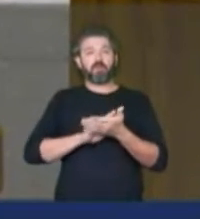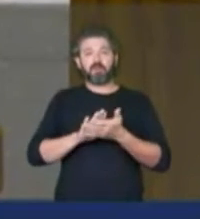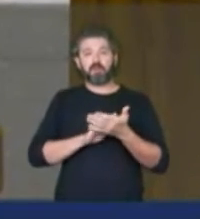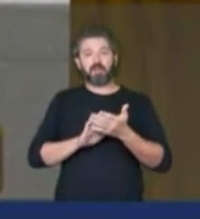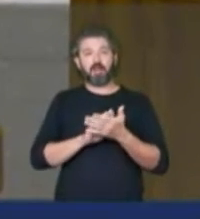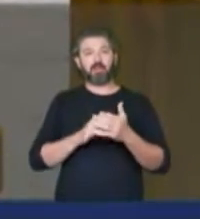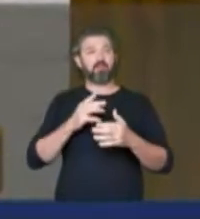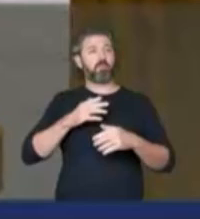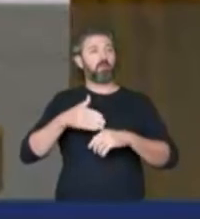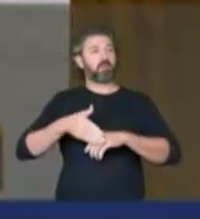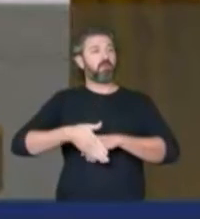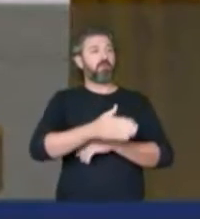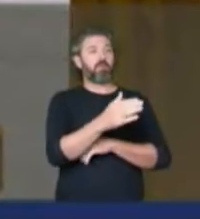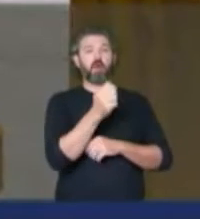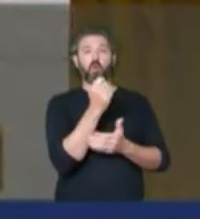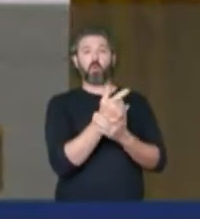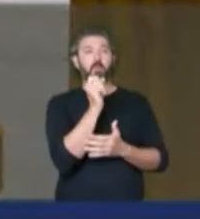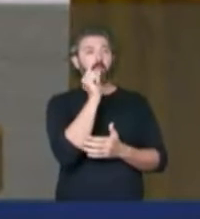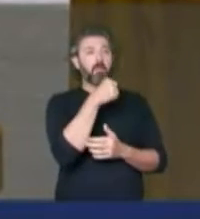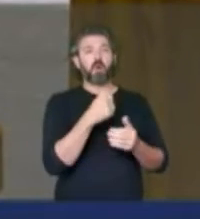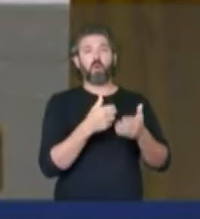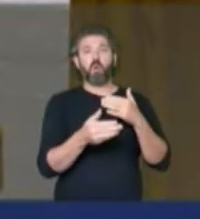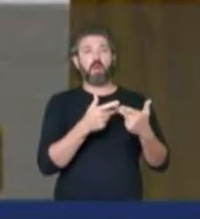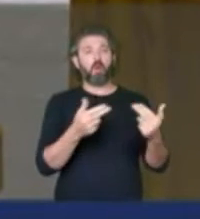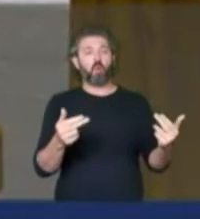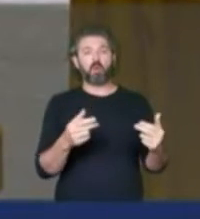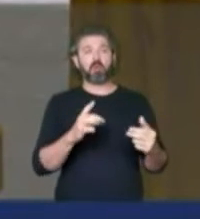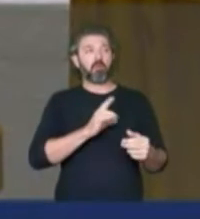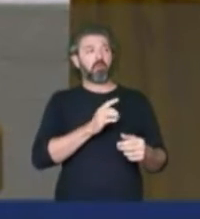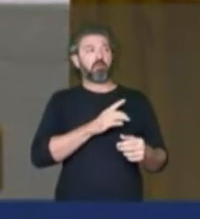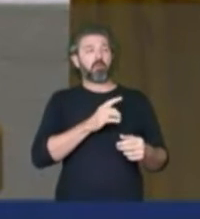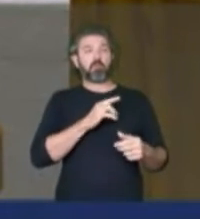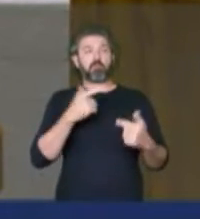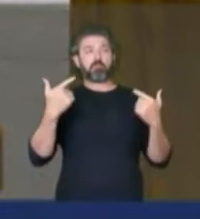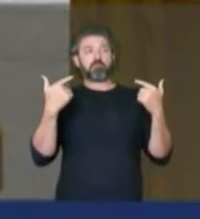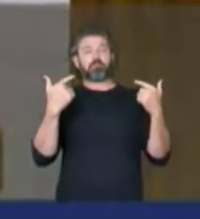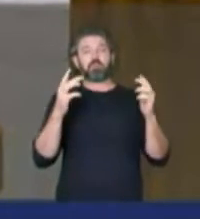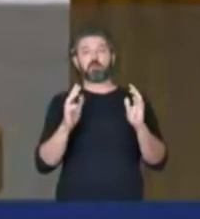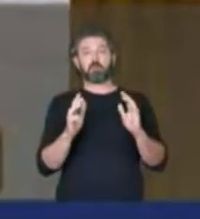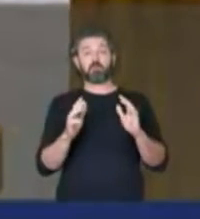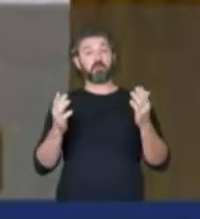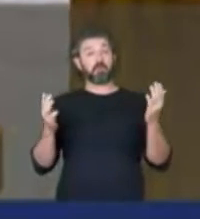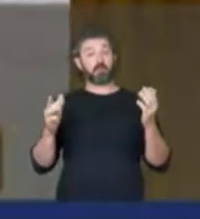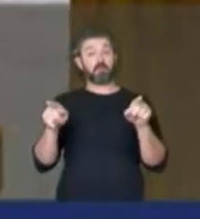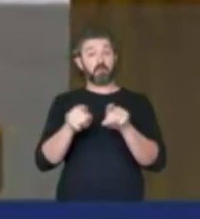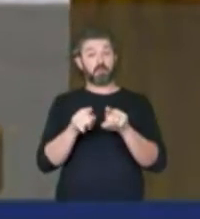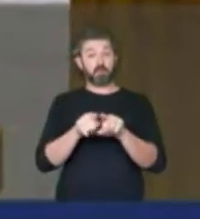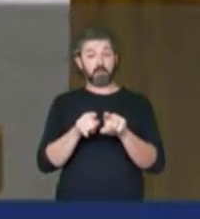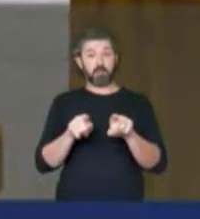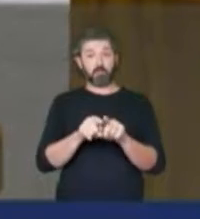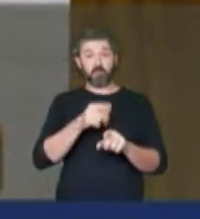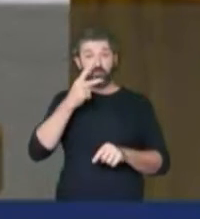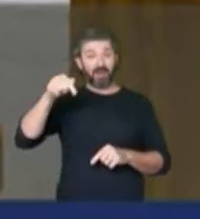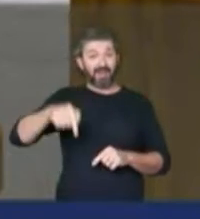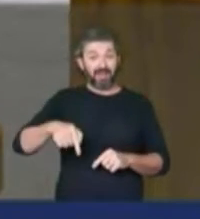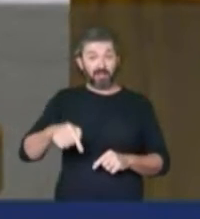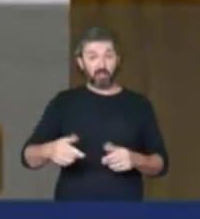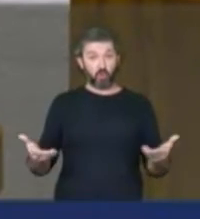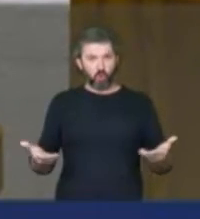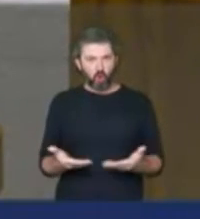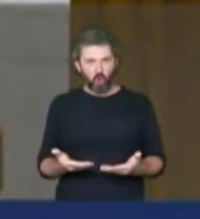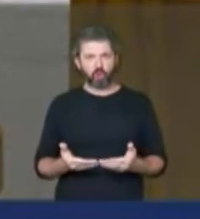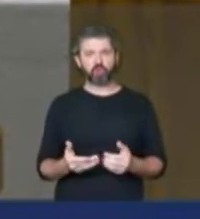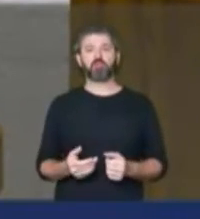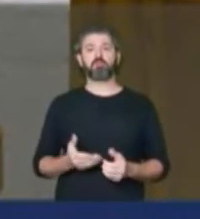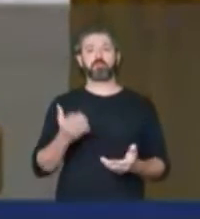ir na esquina comprar o pão ou realizar qualquer atividade sua diária. E, por fim, eu quero já registrar aqui que nós